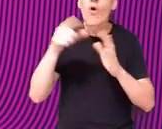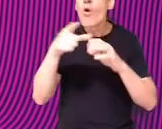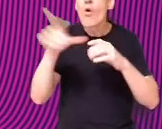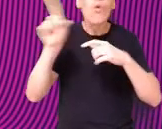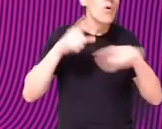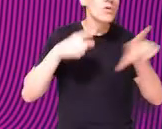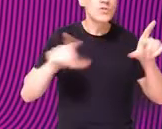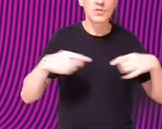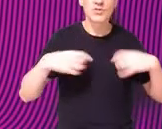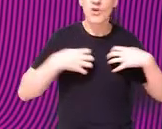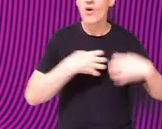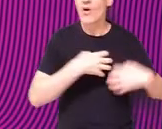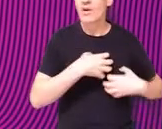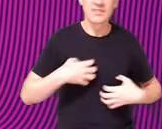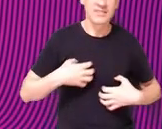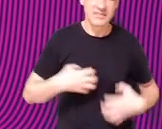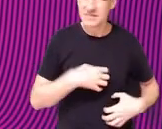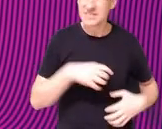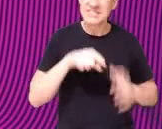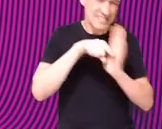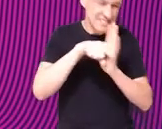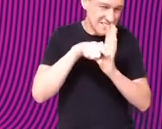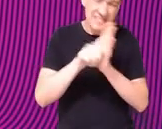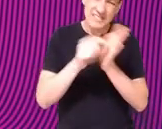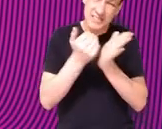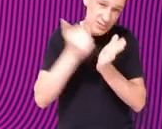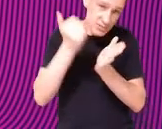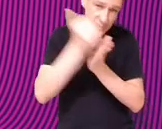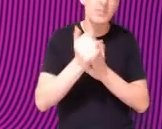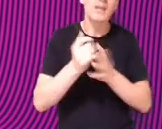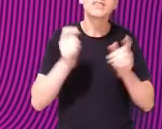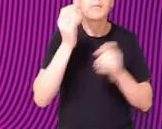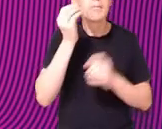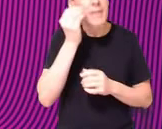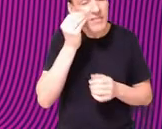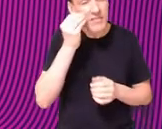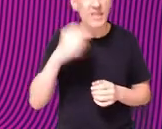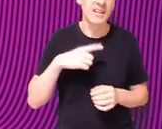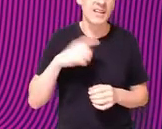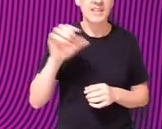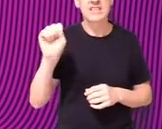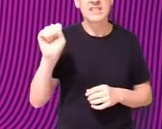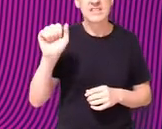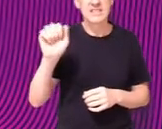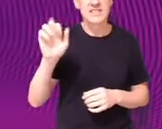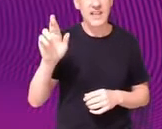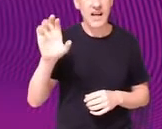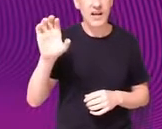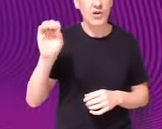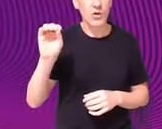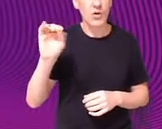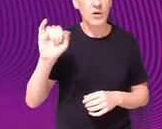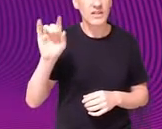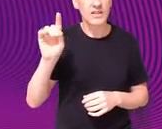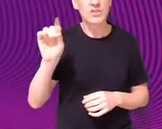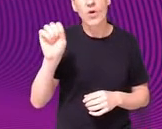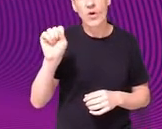poderia definir sarcoidose extracardíaca. Vamos lá, pessoal, temos mais 12